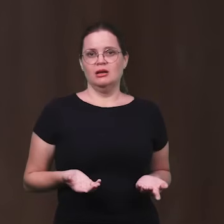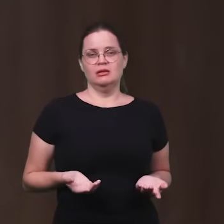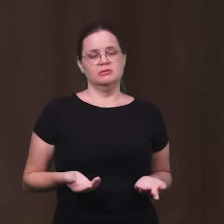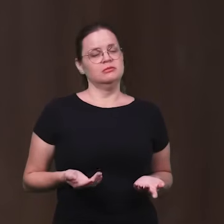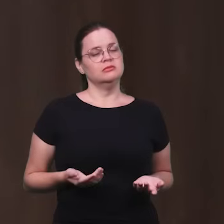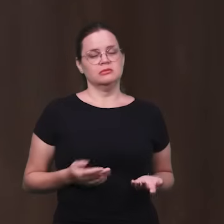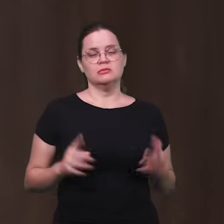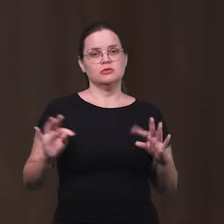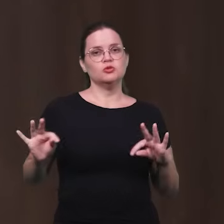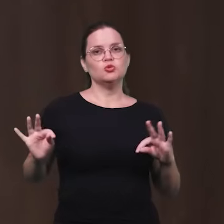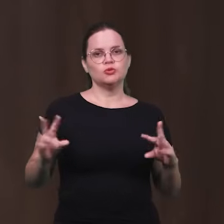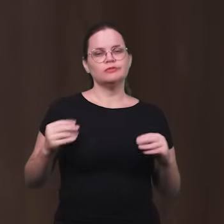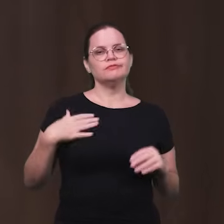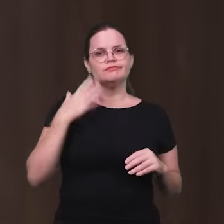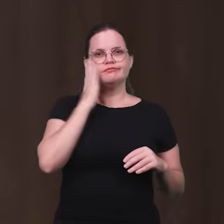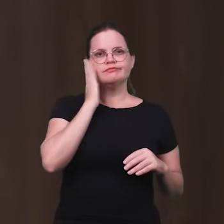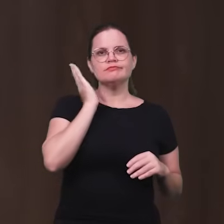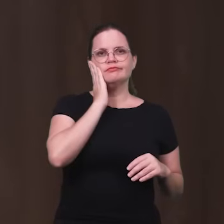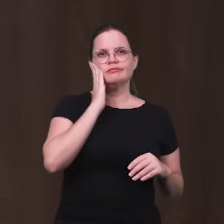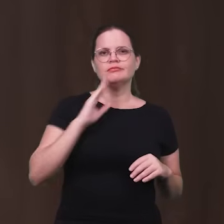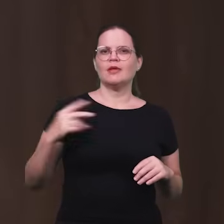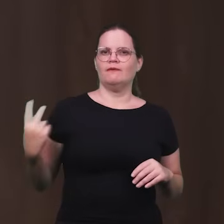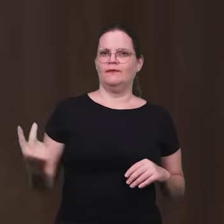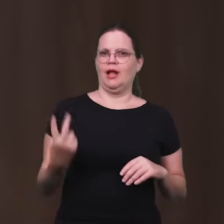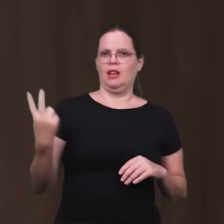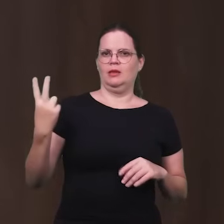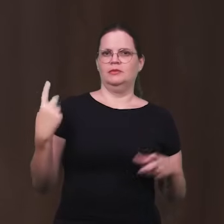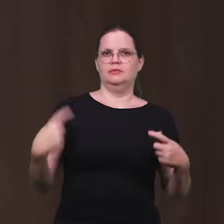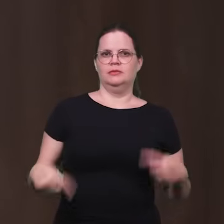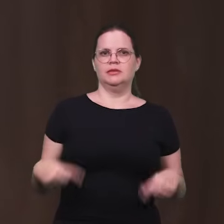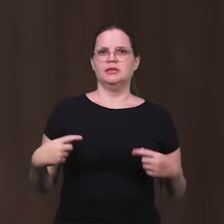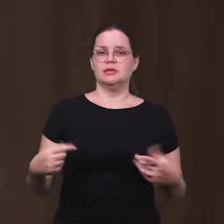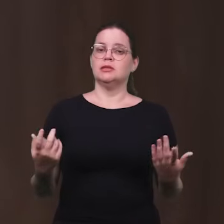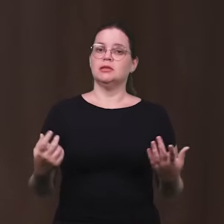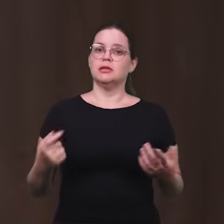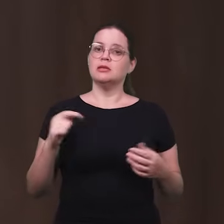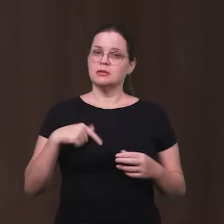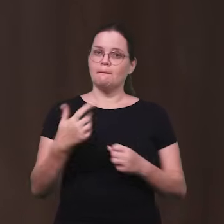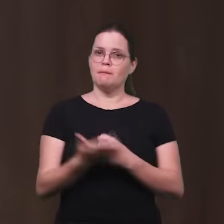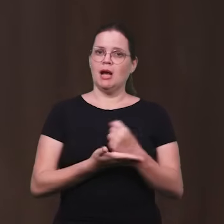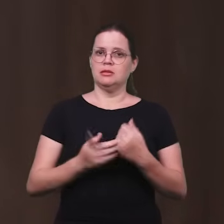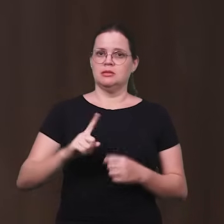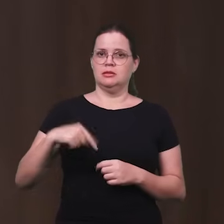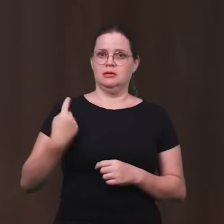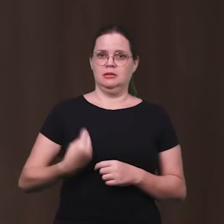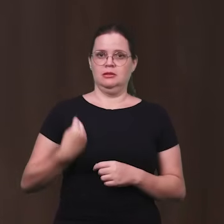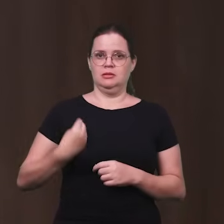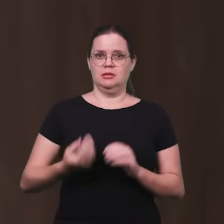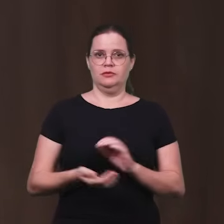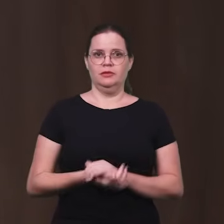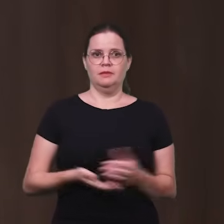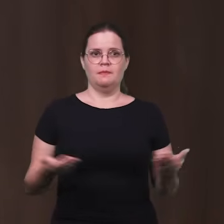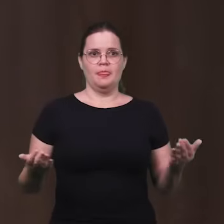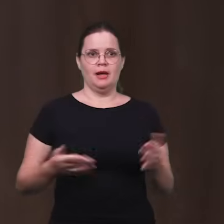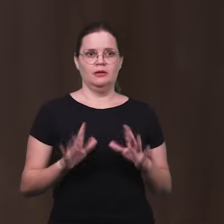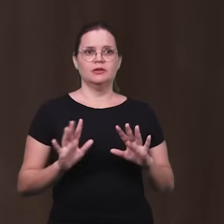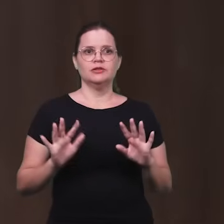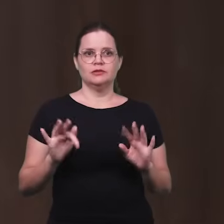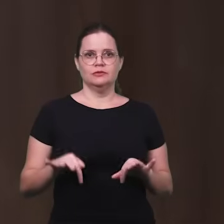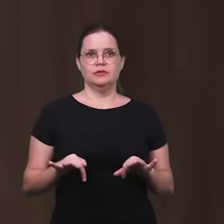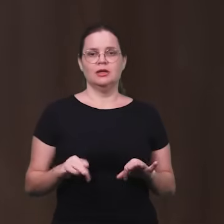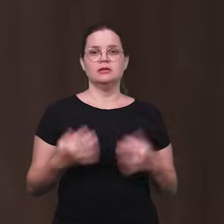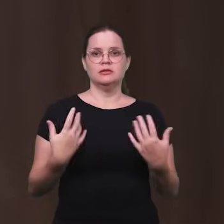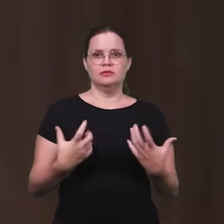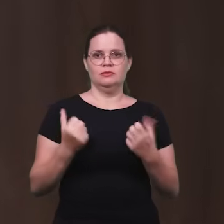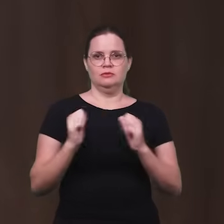vai muito em relação Sim, a princípios. Eu acho que a gente podia encerrar aqui, né, Guilherme? sim. E